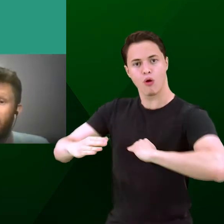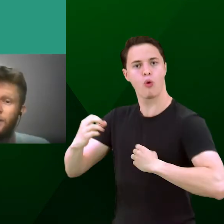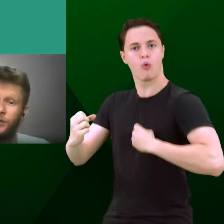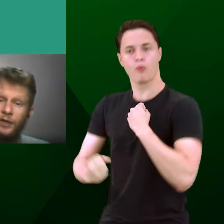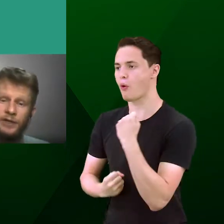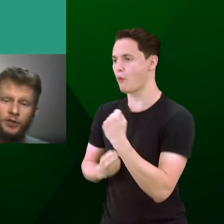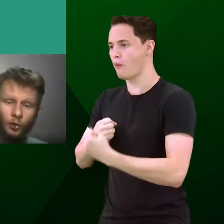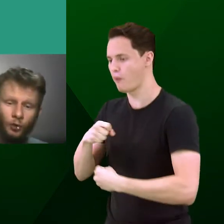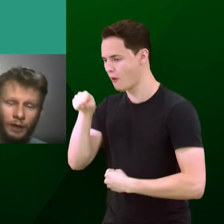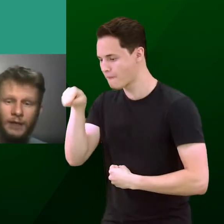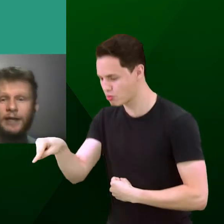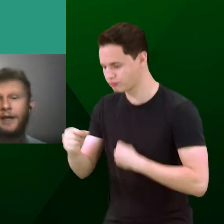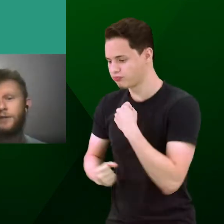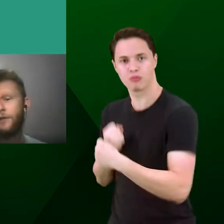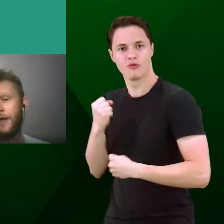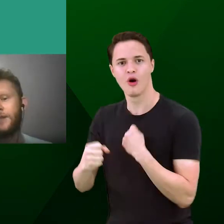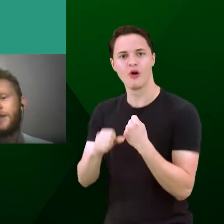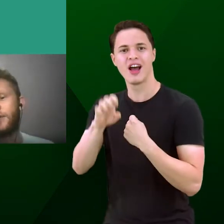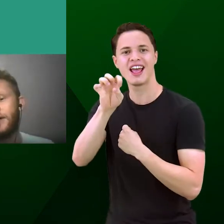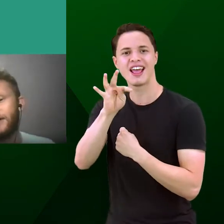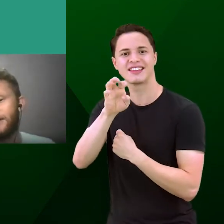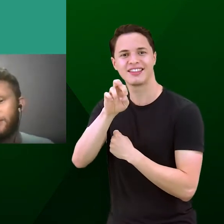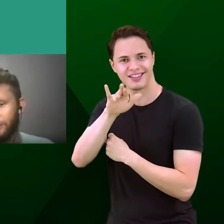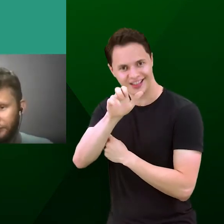né? Possibilitando que a gente